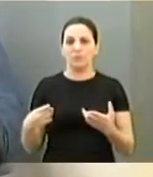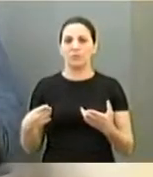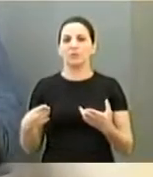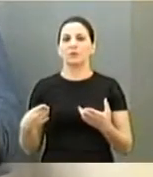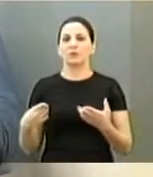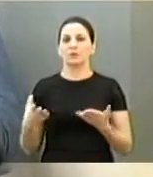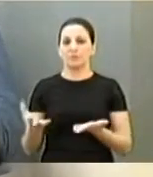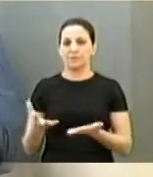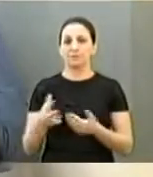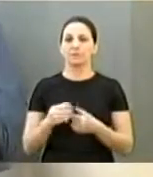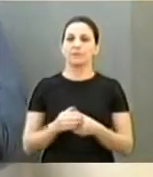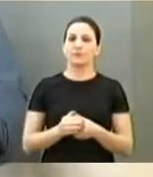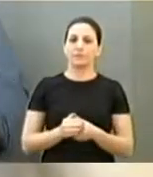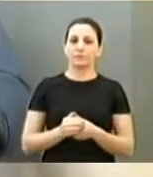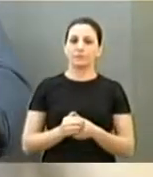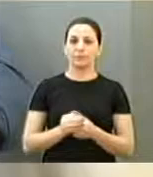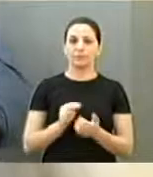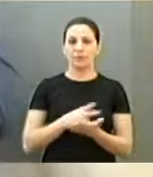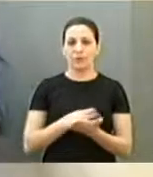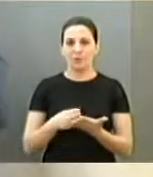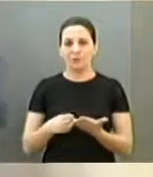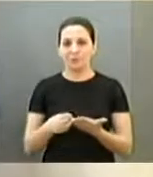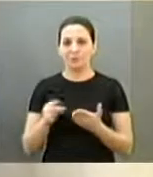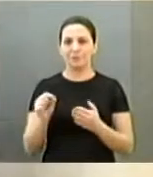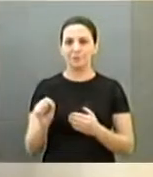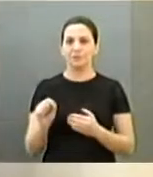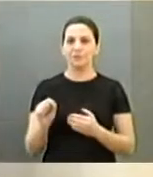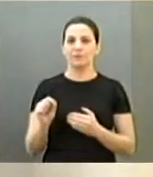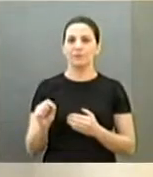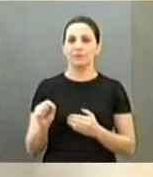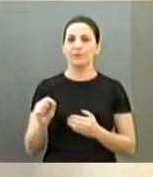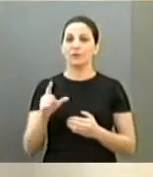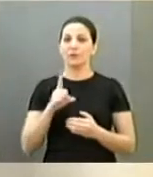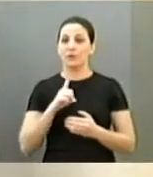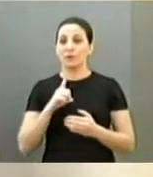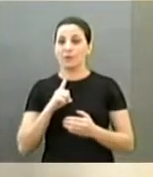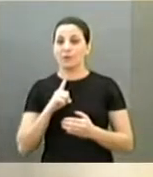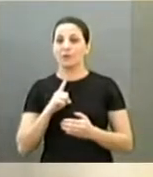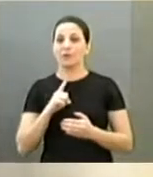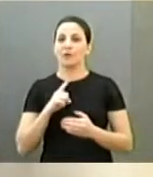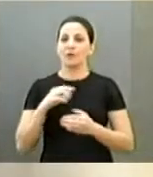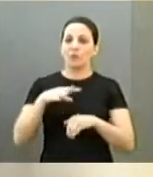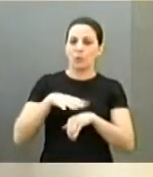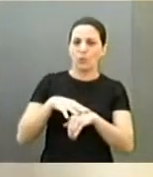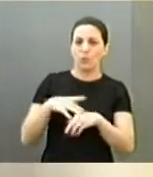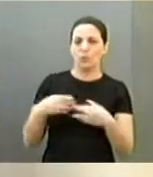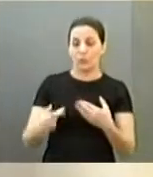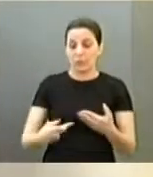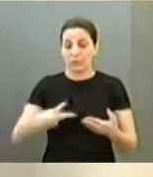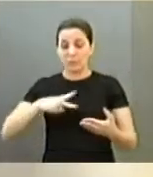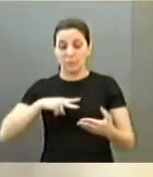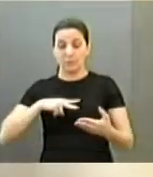coliforme fecal, que é a bactéria encontrada no sangue de seres vivos.